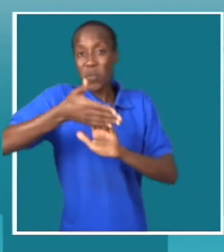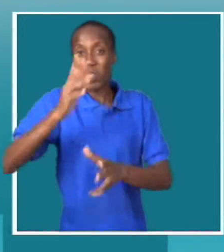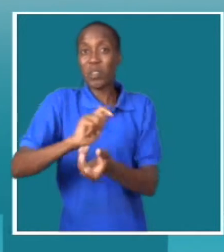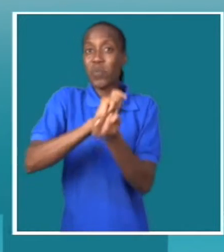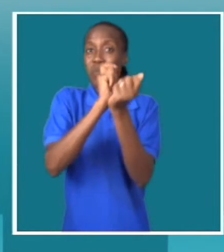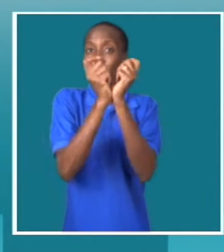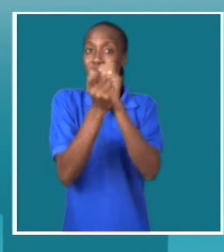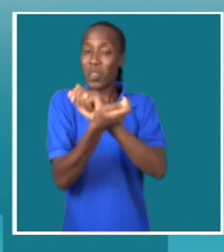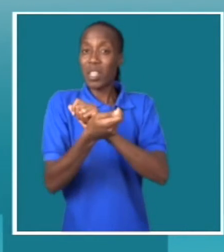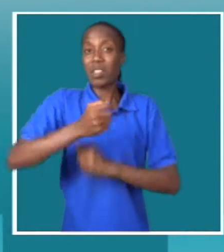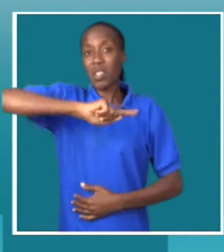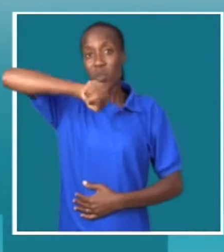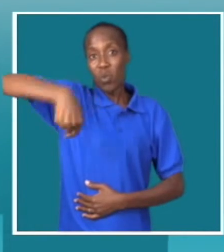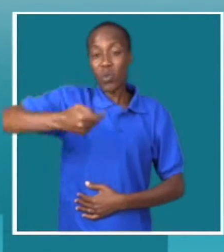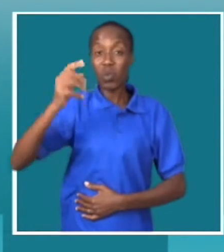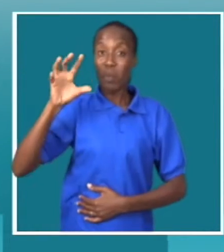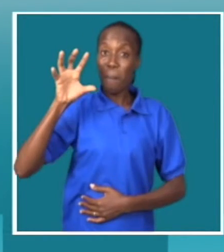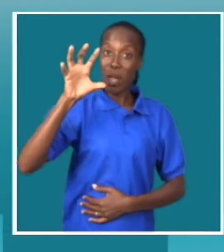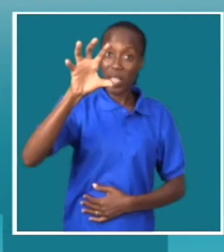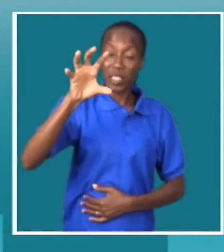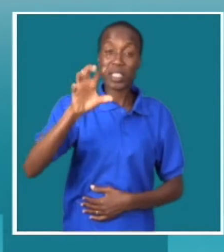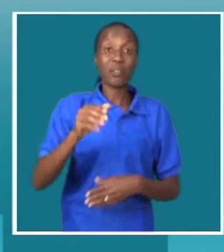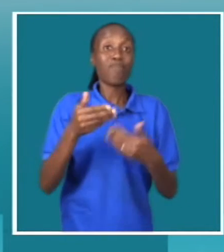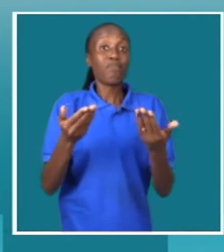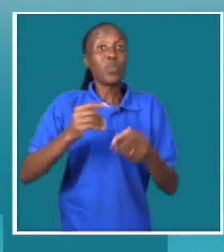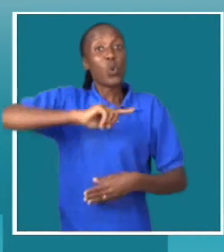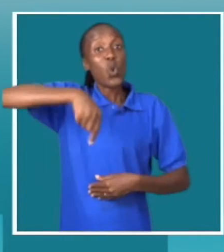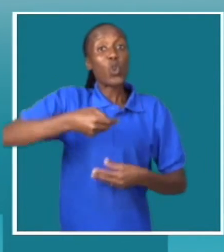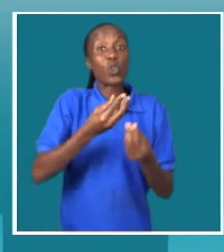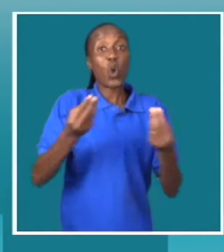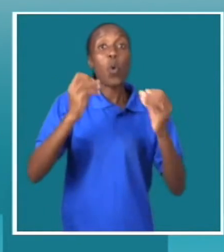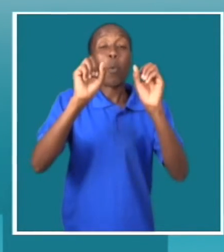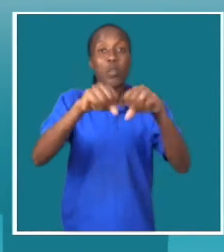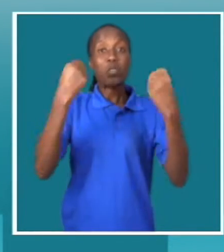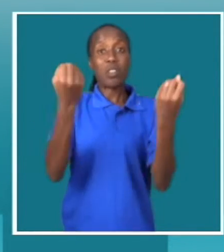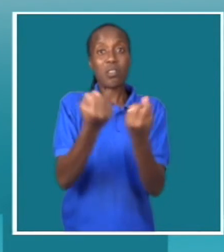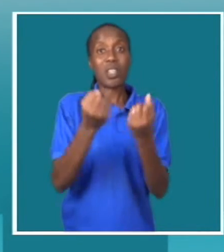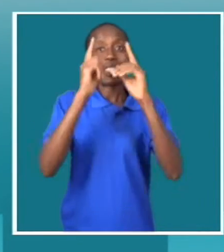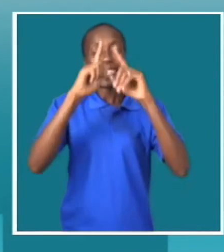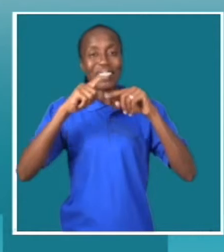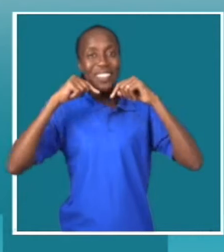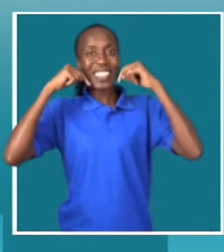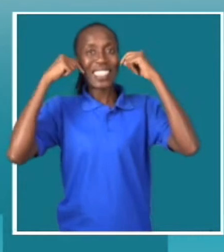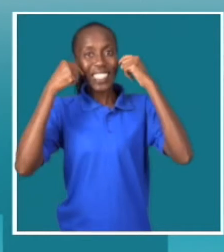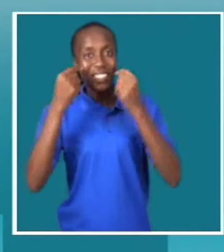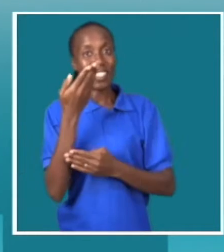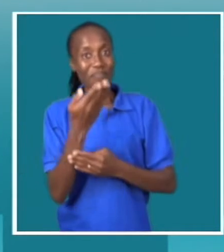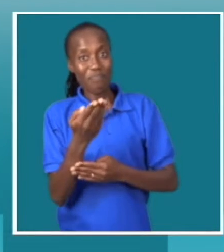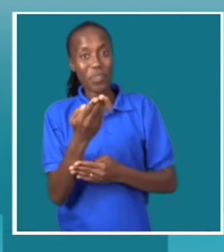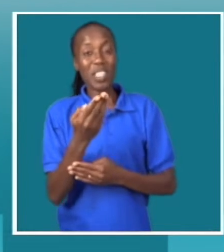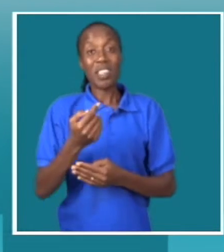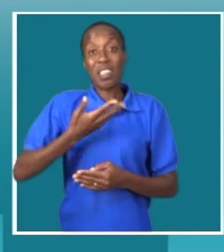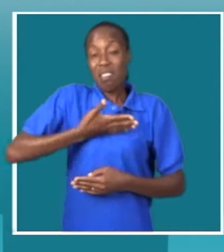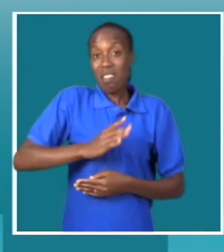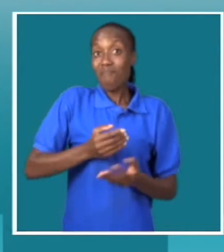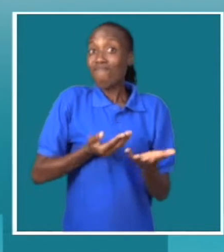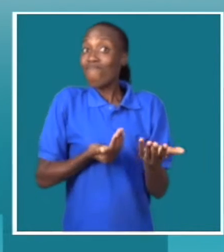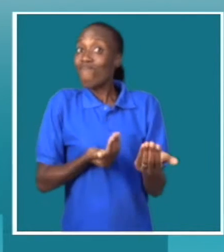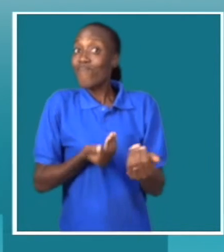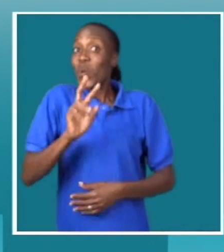acontecer, pode ser o início de muita mudança a nível do nosso país. Então, enquanto cooperativa, estamos satisfeitos com esta